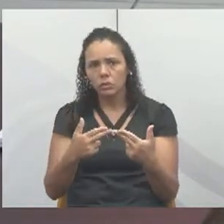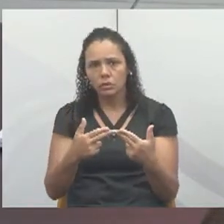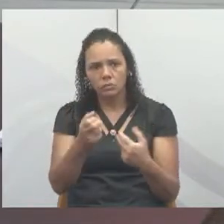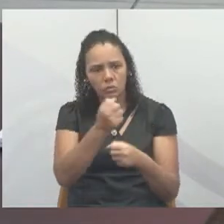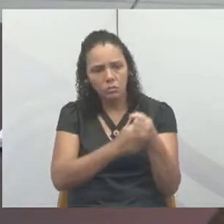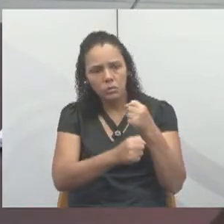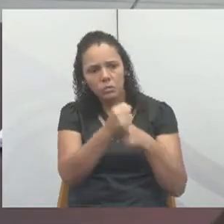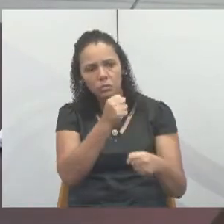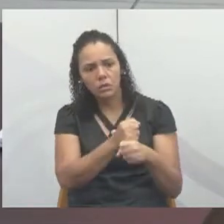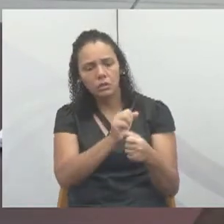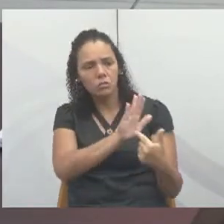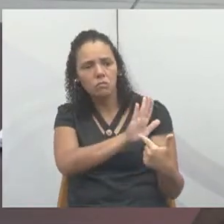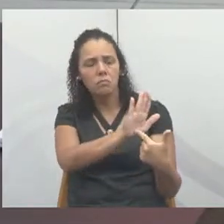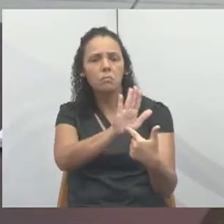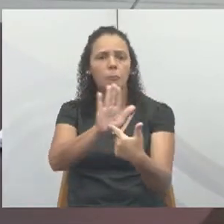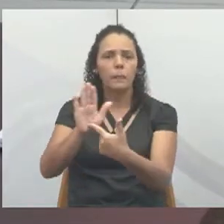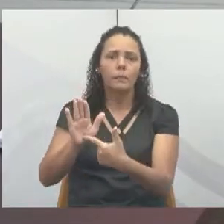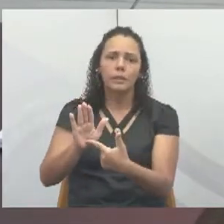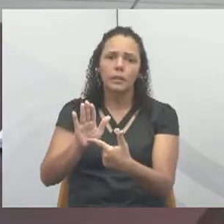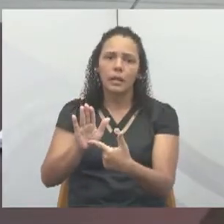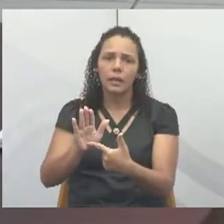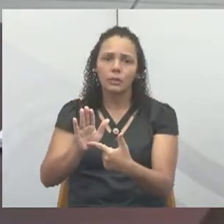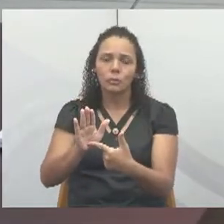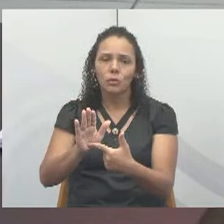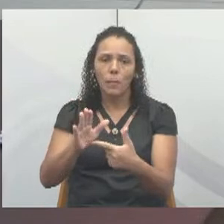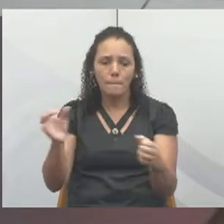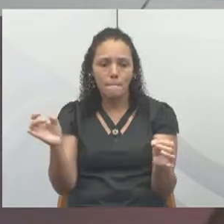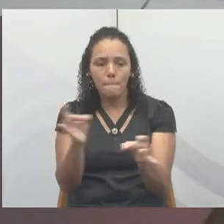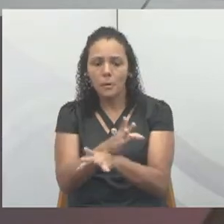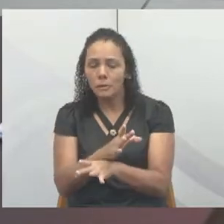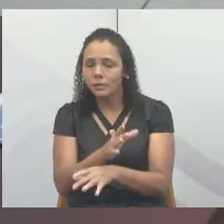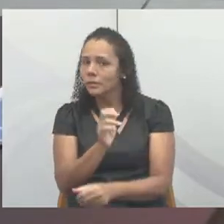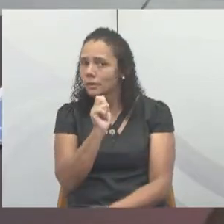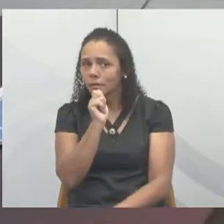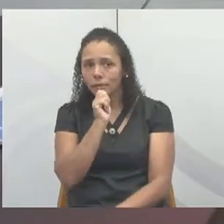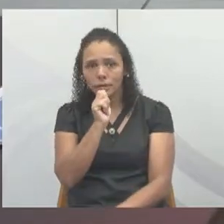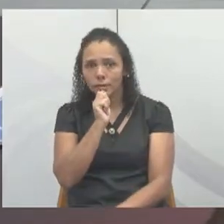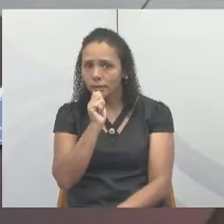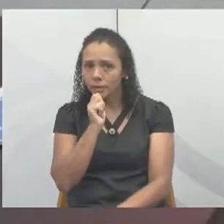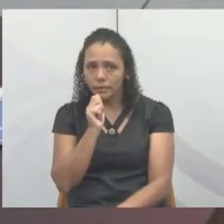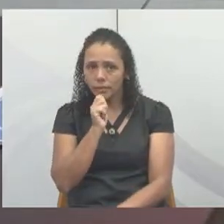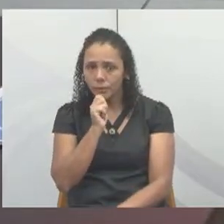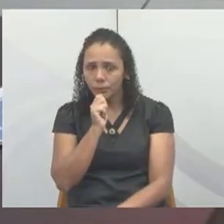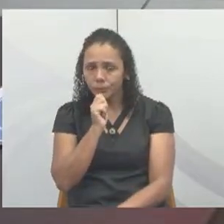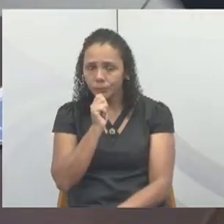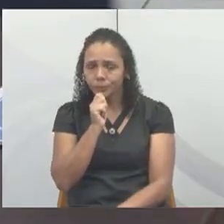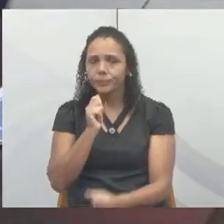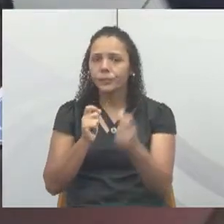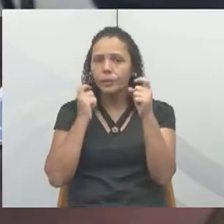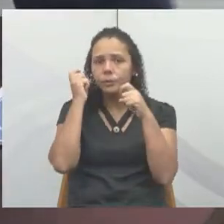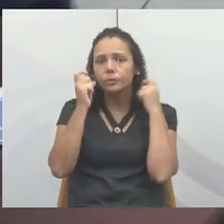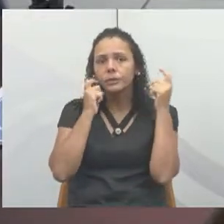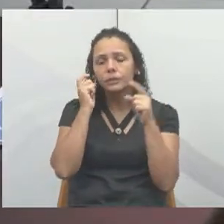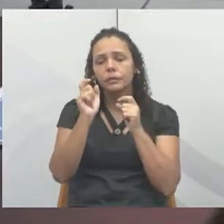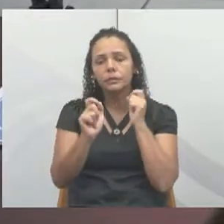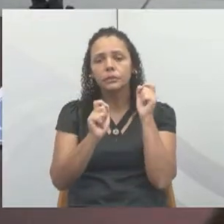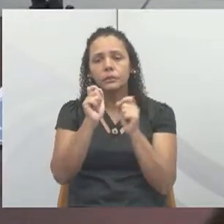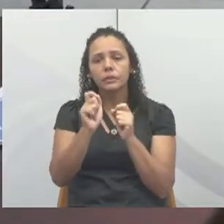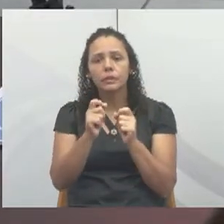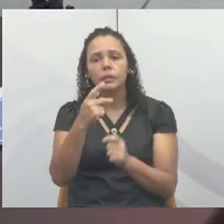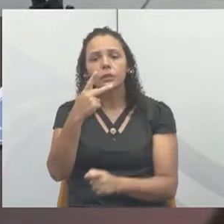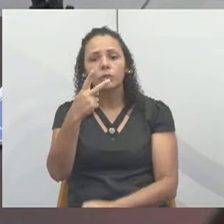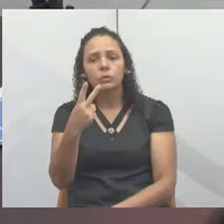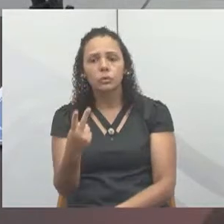2023 ainda se estende para ser executada. E a preocupação é, lá na